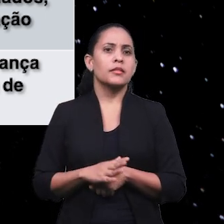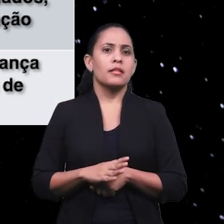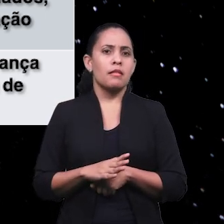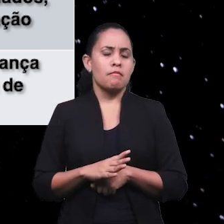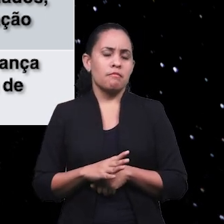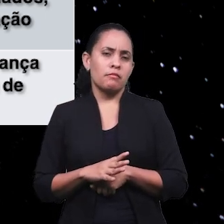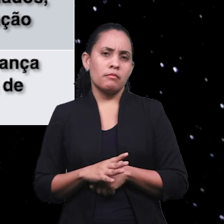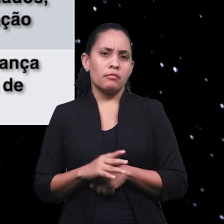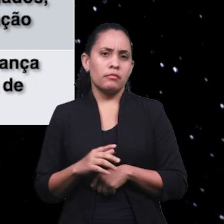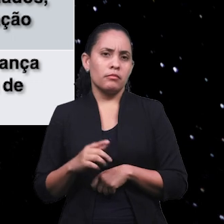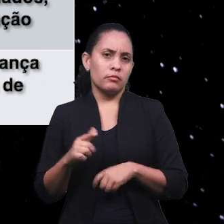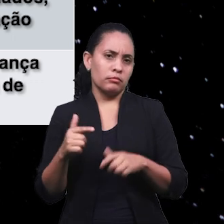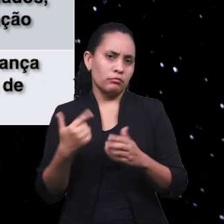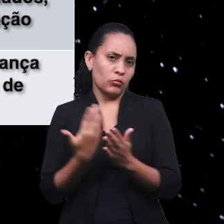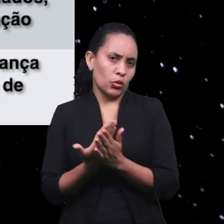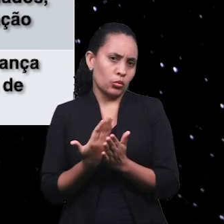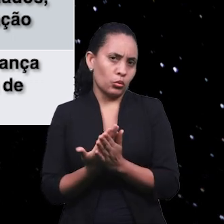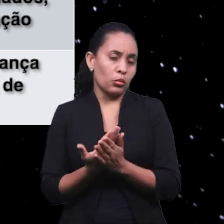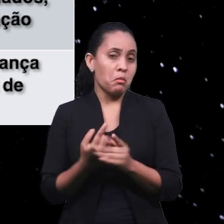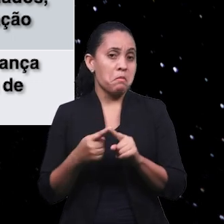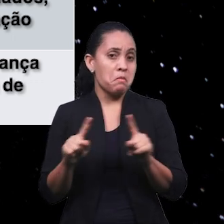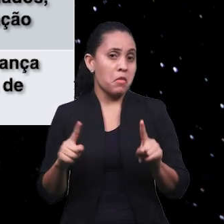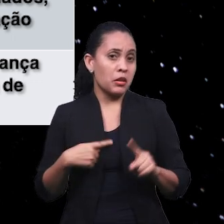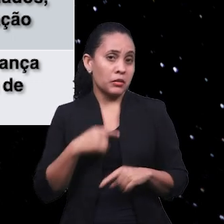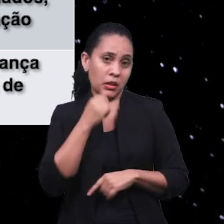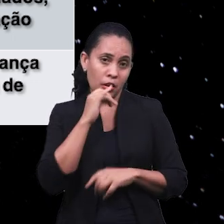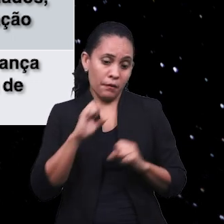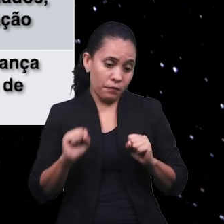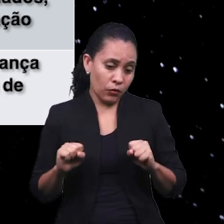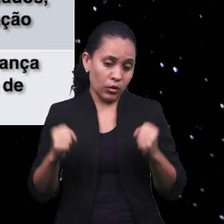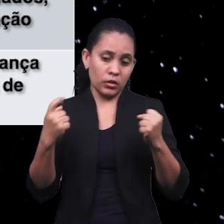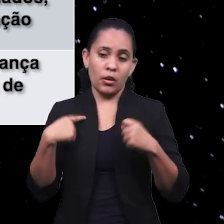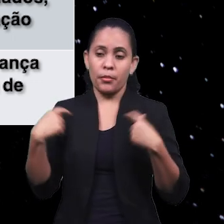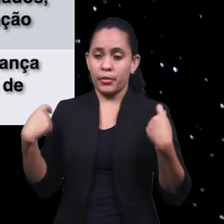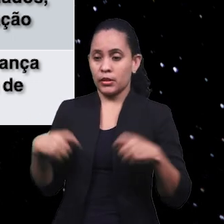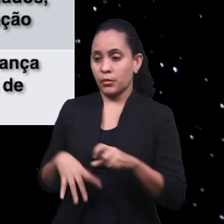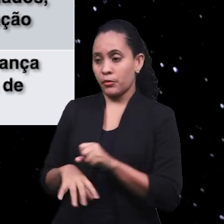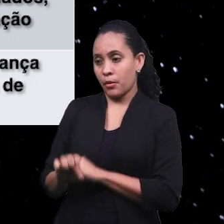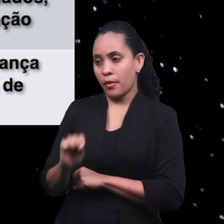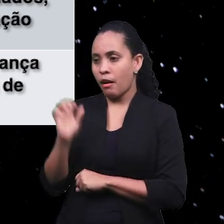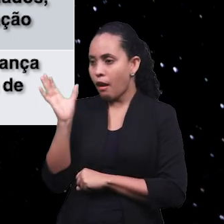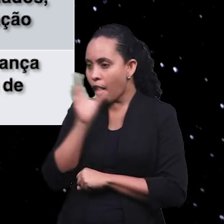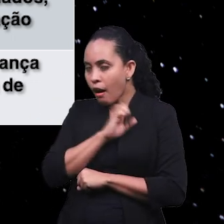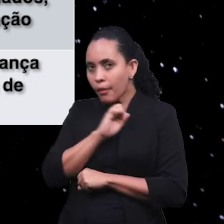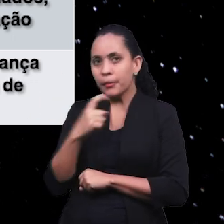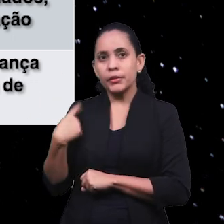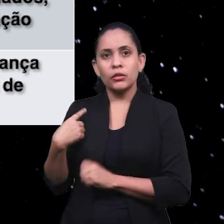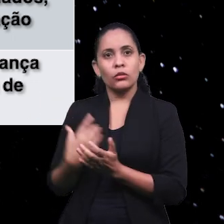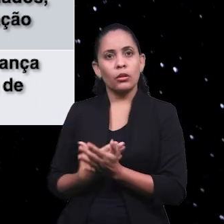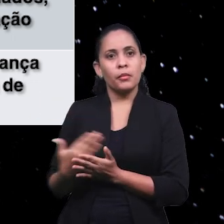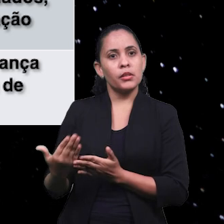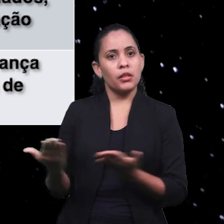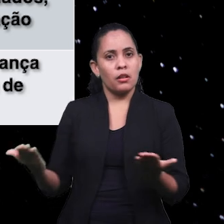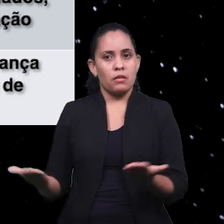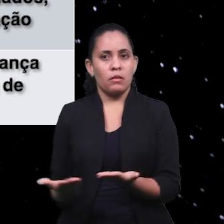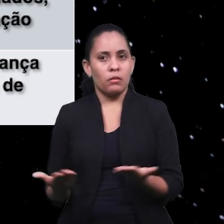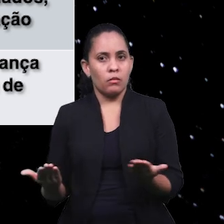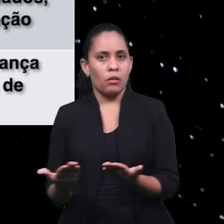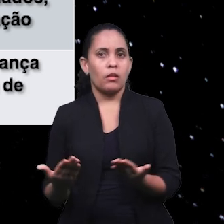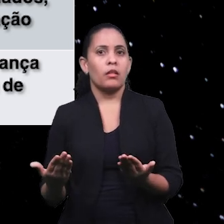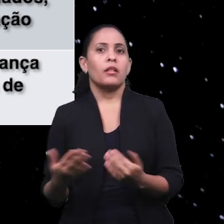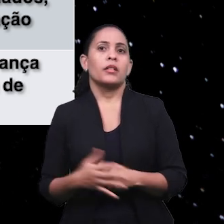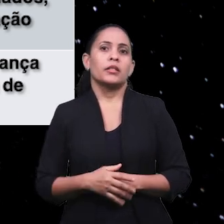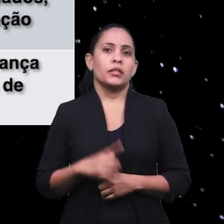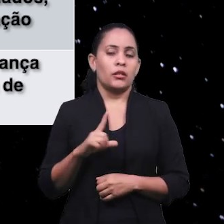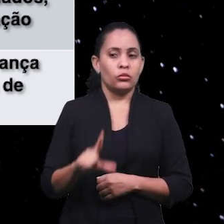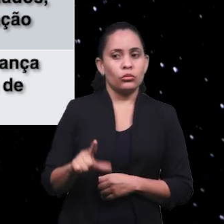aquele que precisa, como o João falou, né, reforçando, não, eu preciso que me formar logo porque eu preciso ingressar no mercado de trabalho, tem